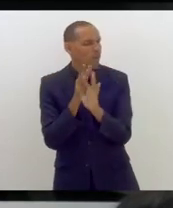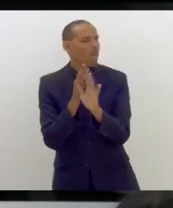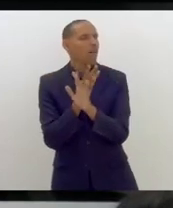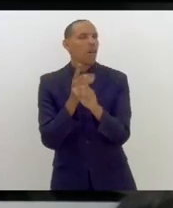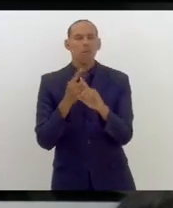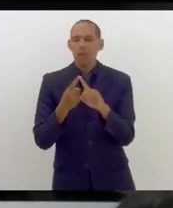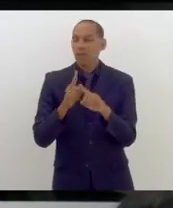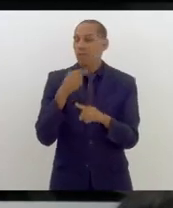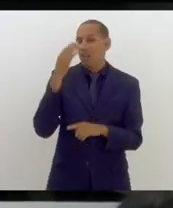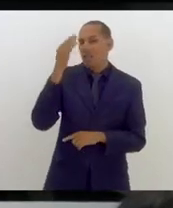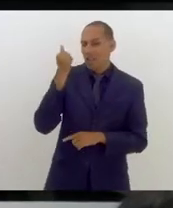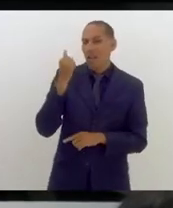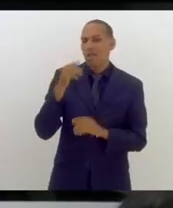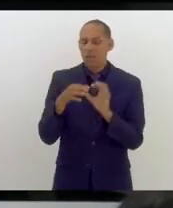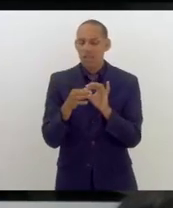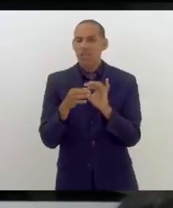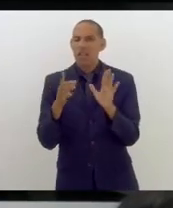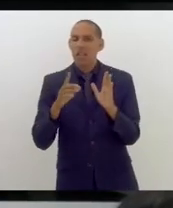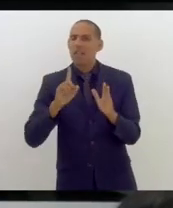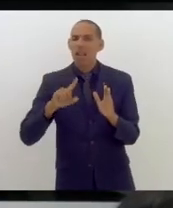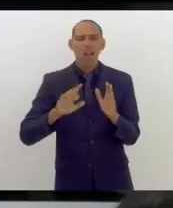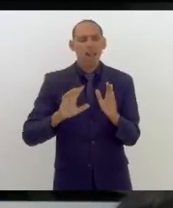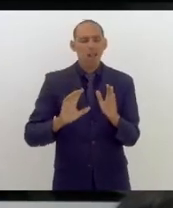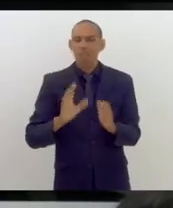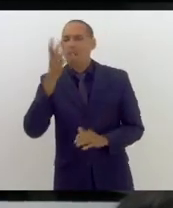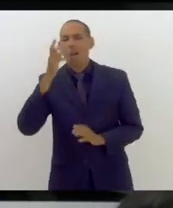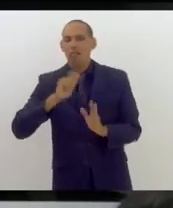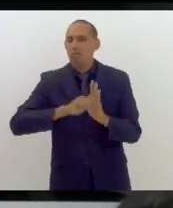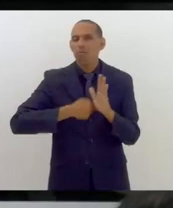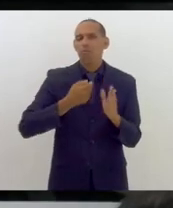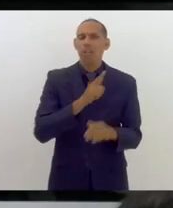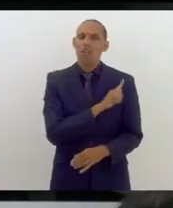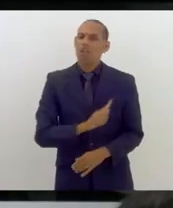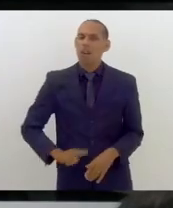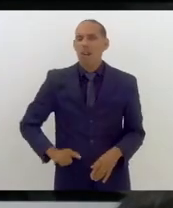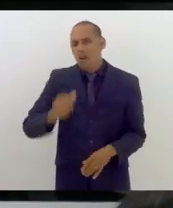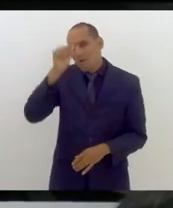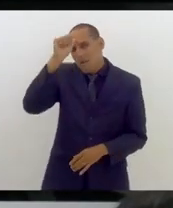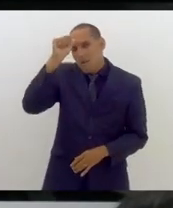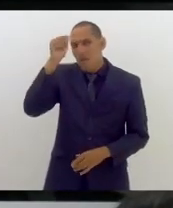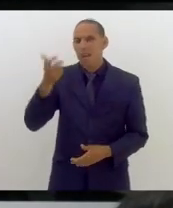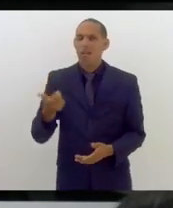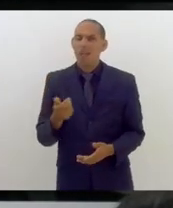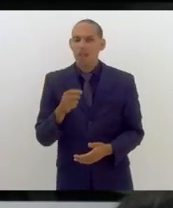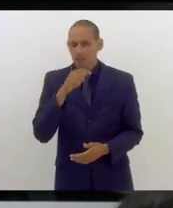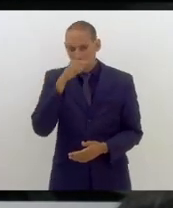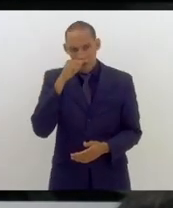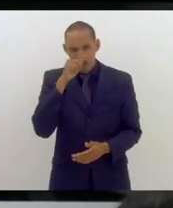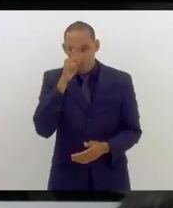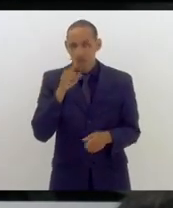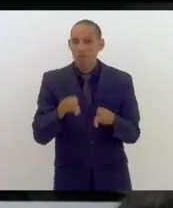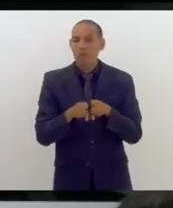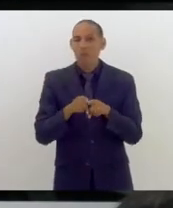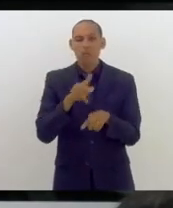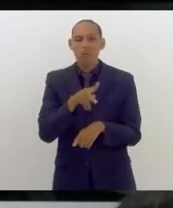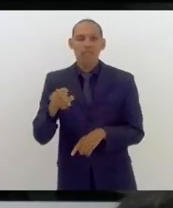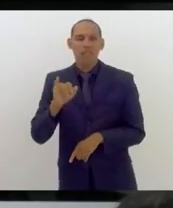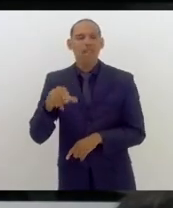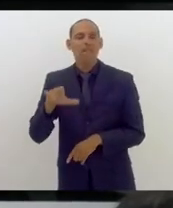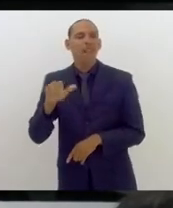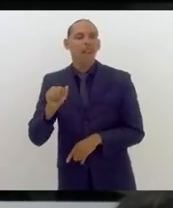porque nós sabemos que a licença foi assinada a toque de Castro pelo Governador Cláudio Carlos para o presidente do inédito